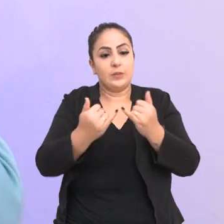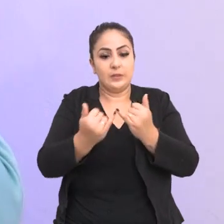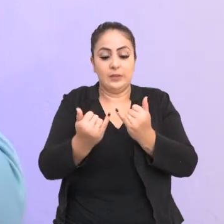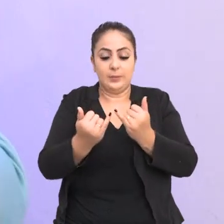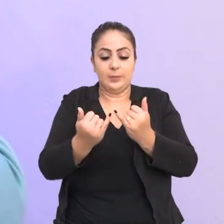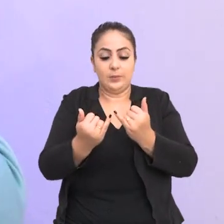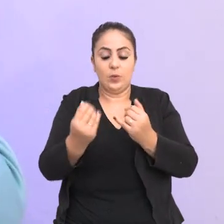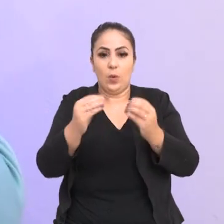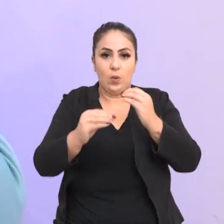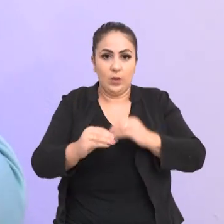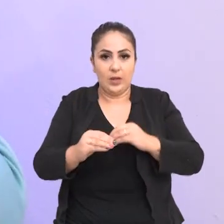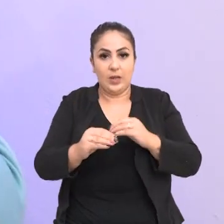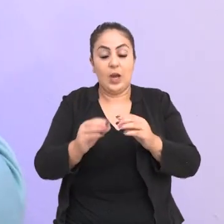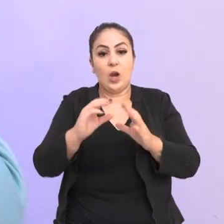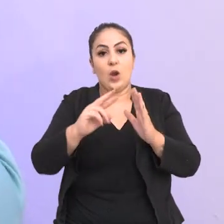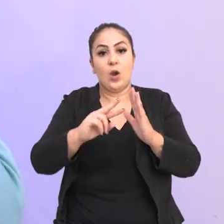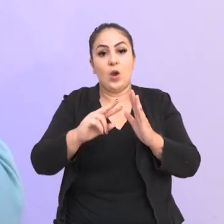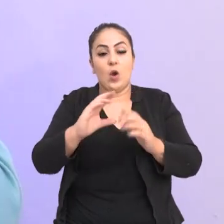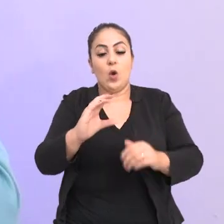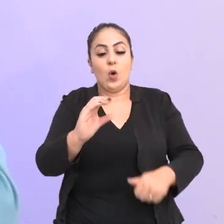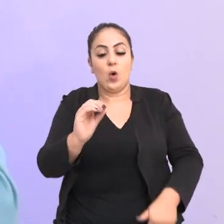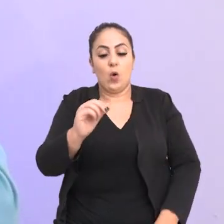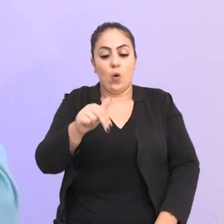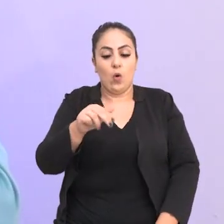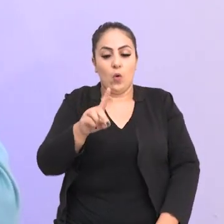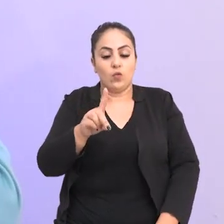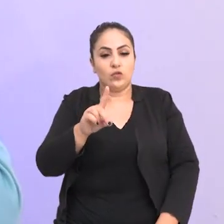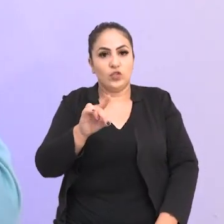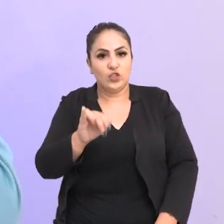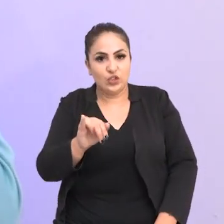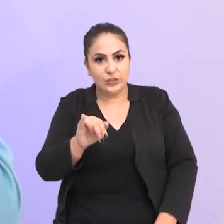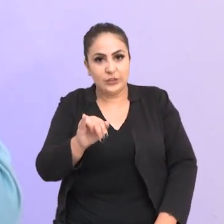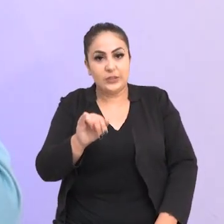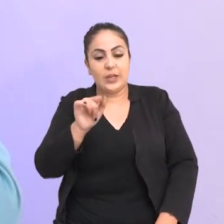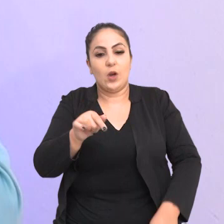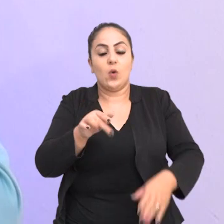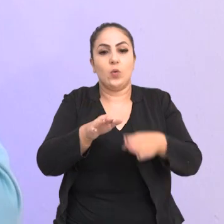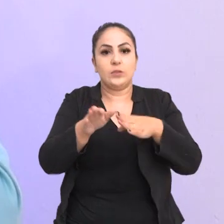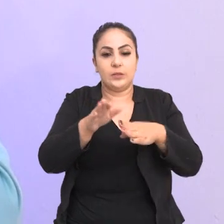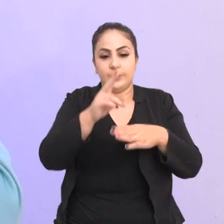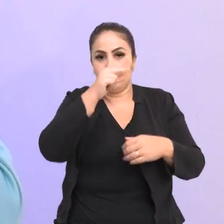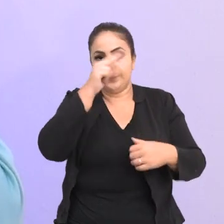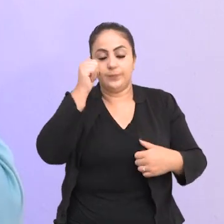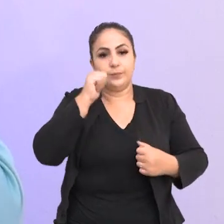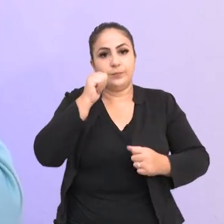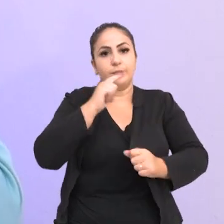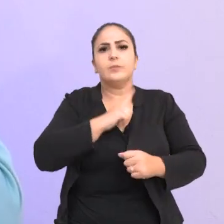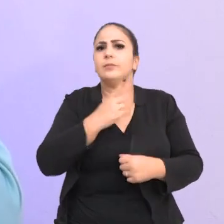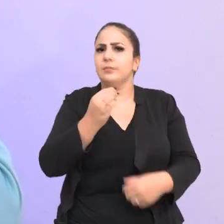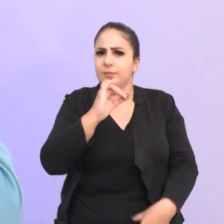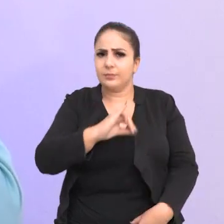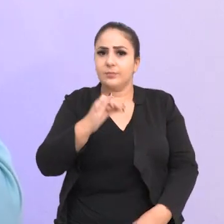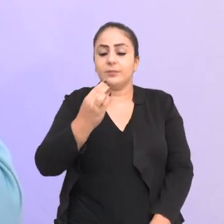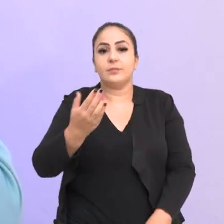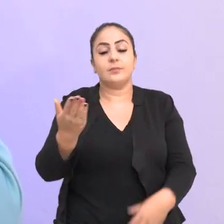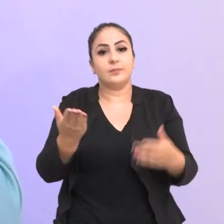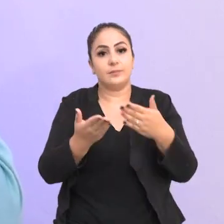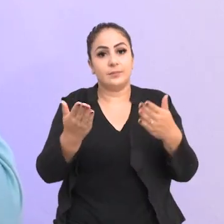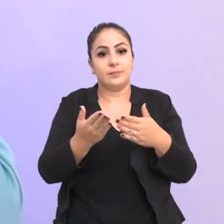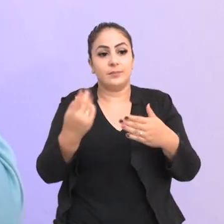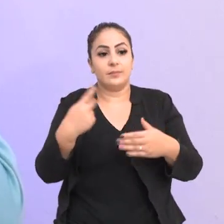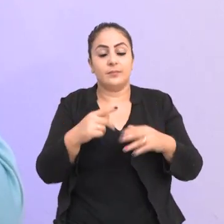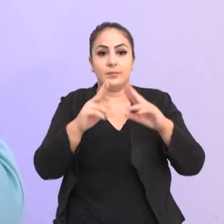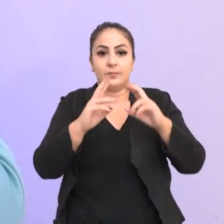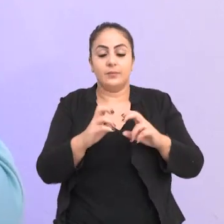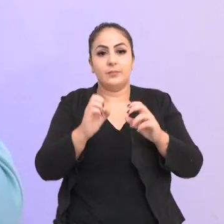exemplo, pela instalação do CONDIM, que é o Conselho Municipal da Mulher, que tem muita importância e agora